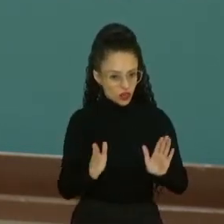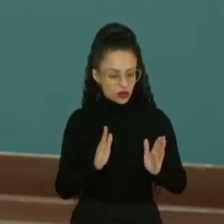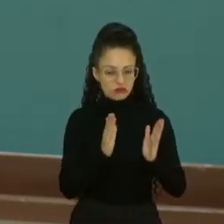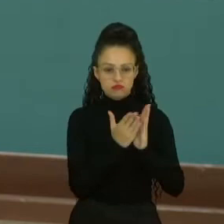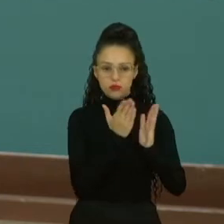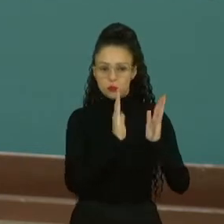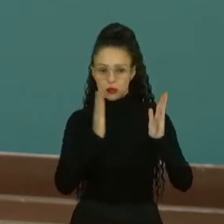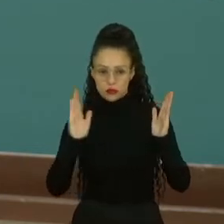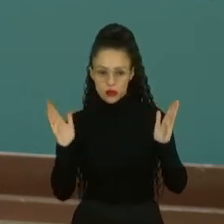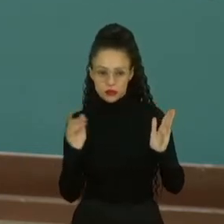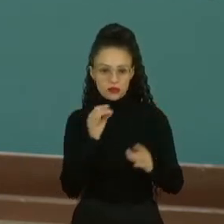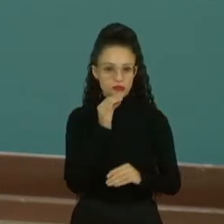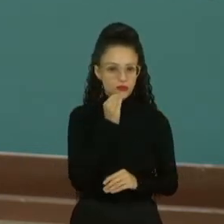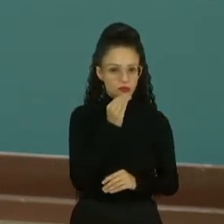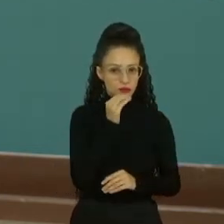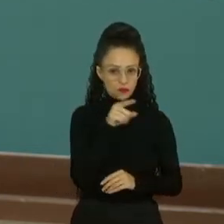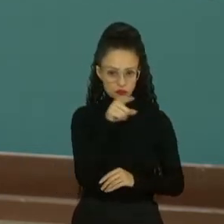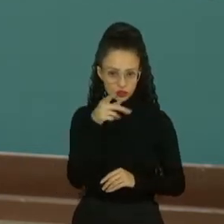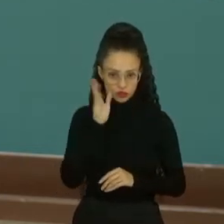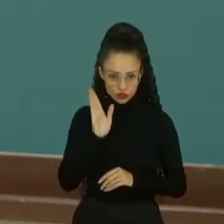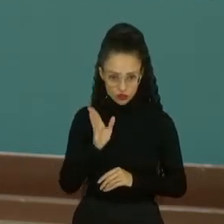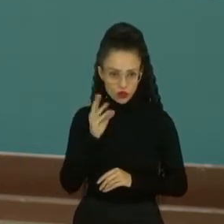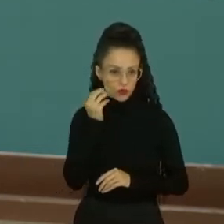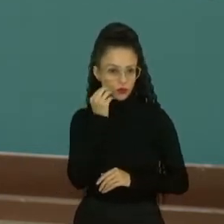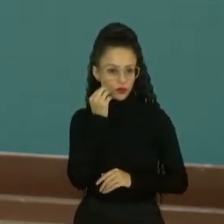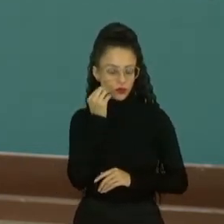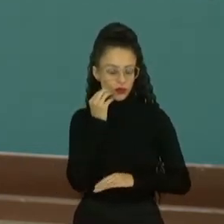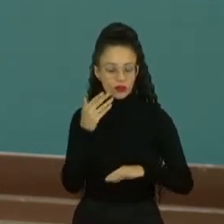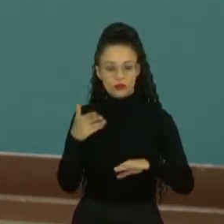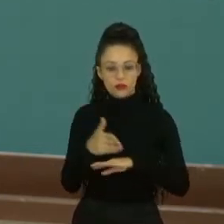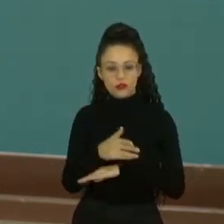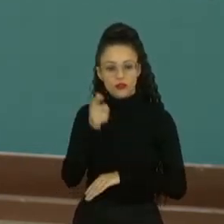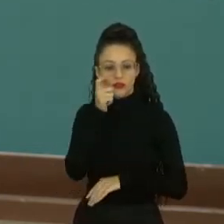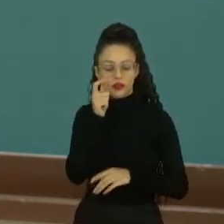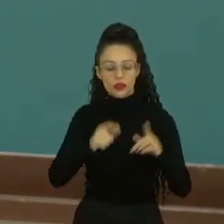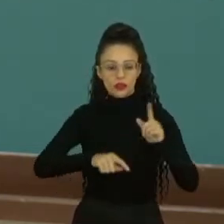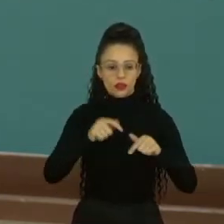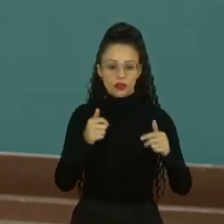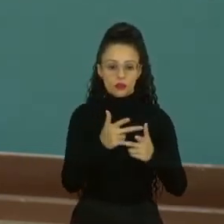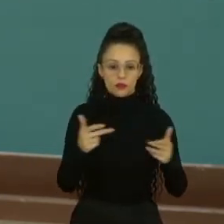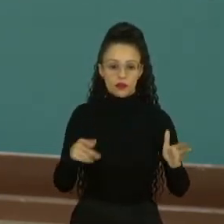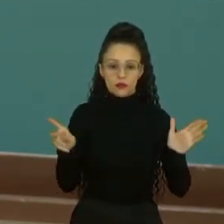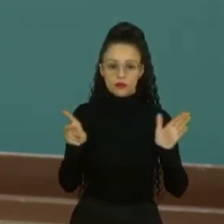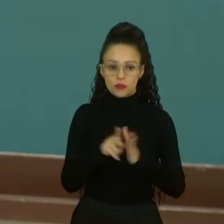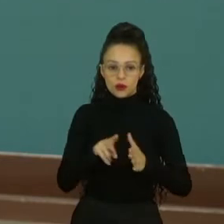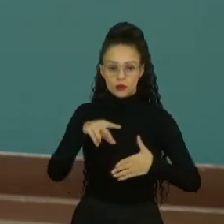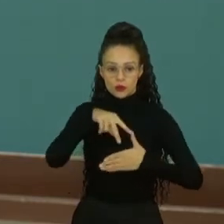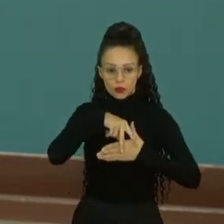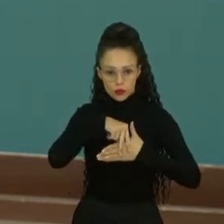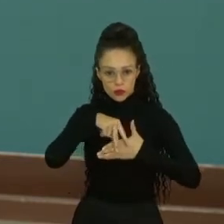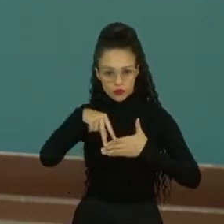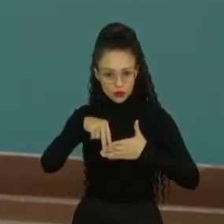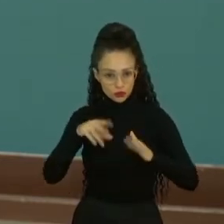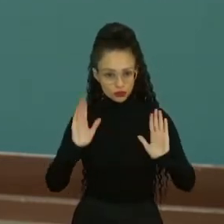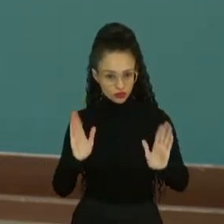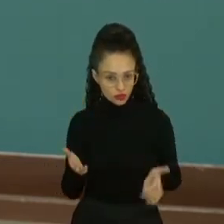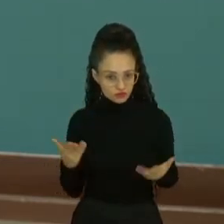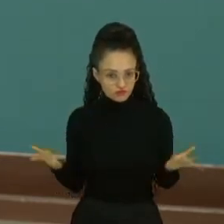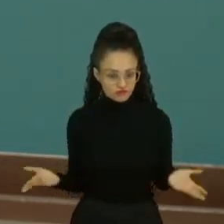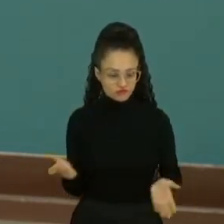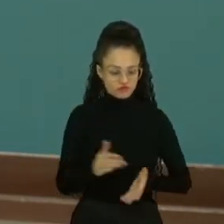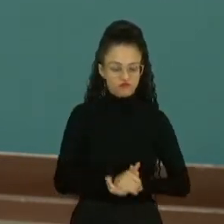biblioteca, por exemplo, né? Você já teve acesso a materiais que trouxessem cordéis,